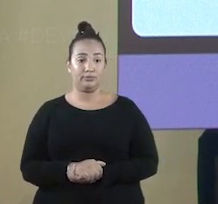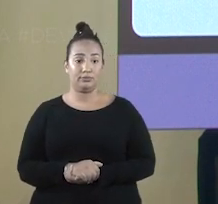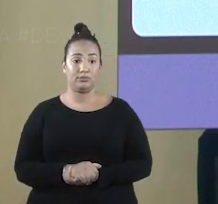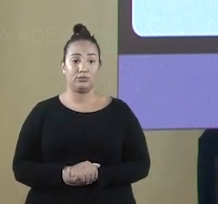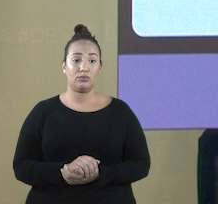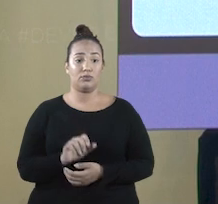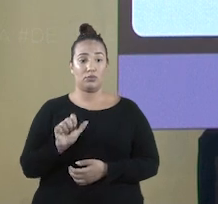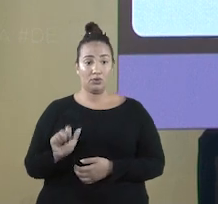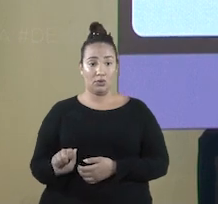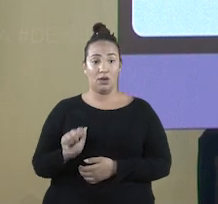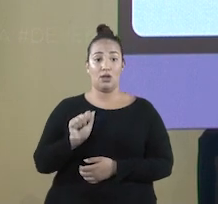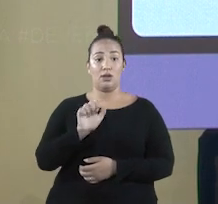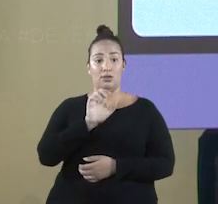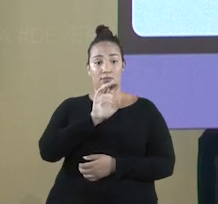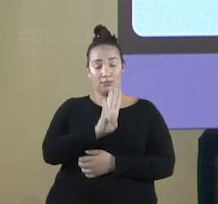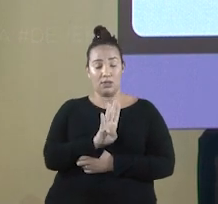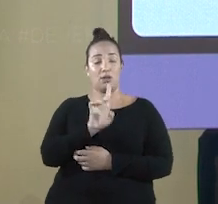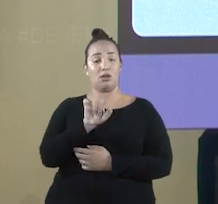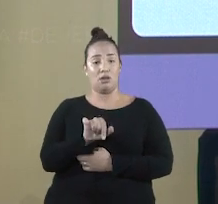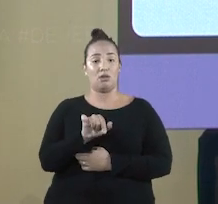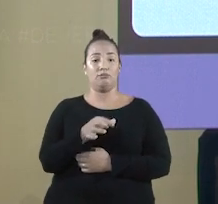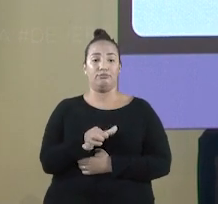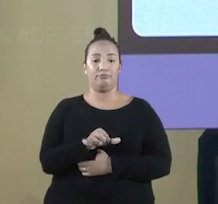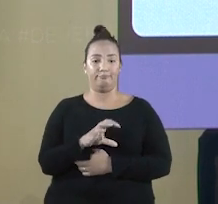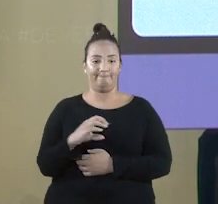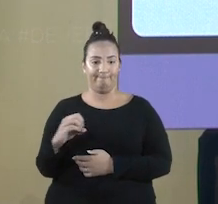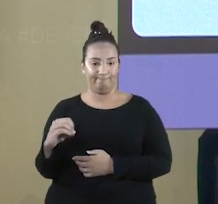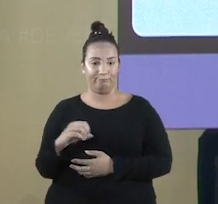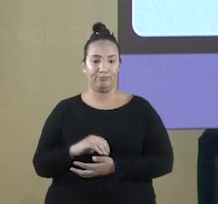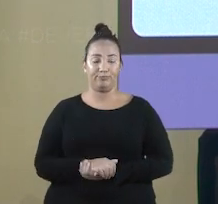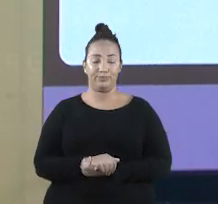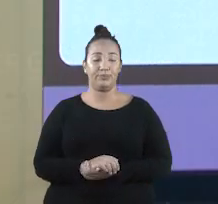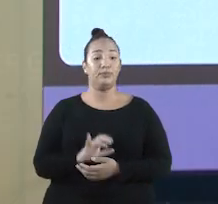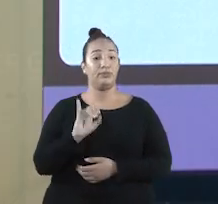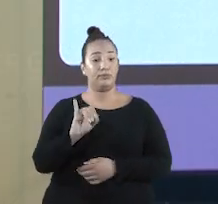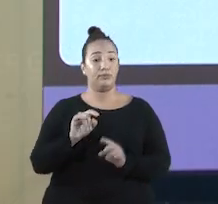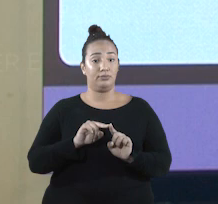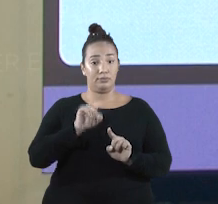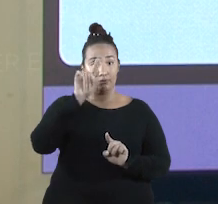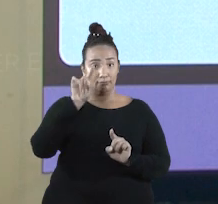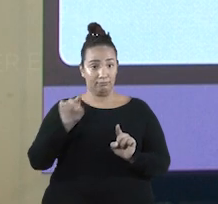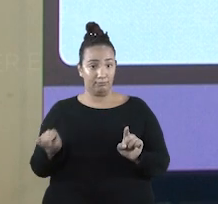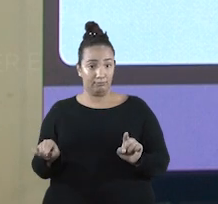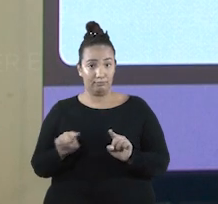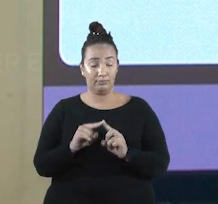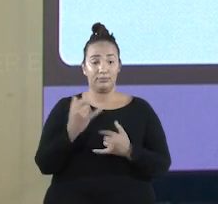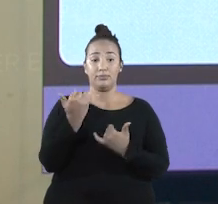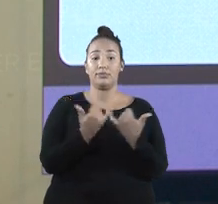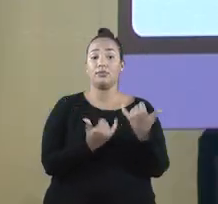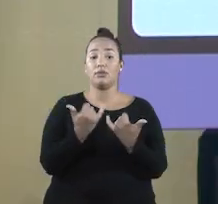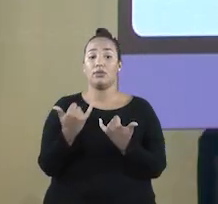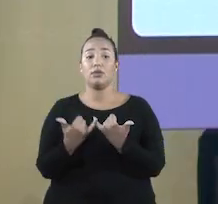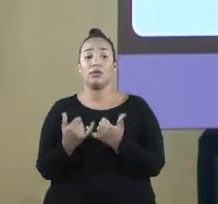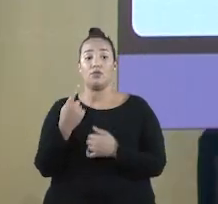ângulo A' mais o ângulo B deverá ser 90 graus. Se os triângulos são